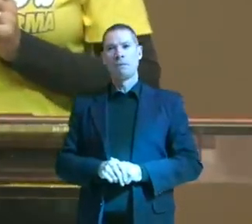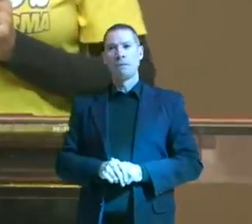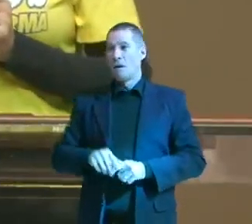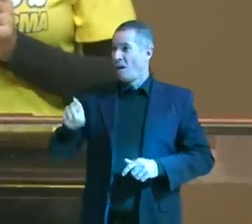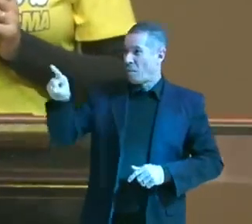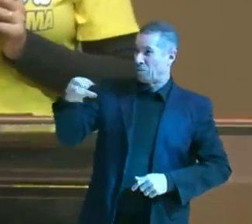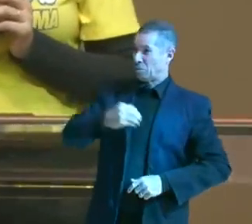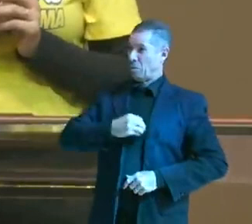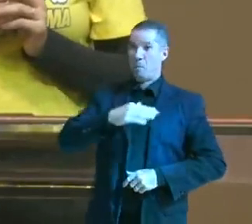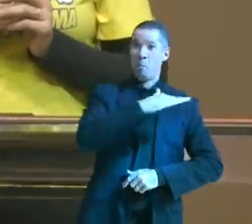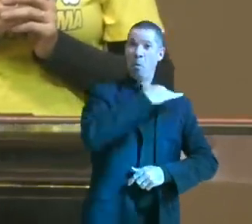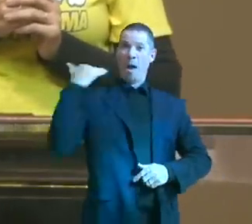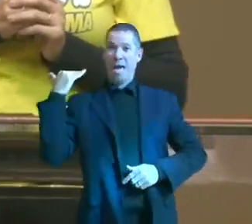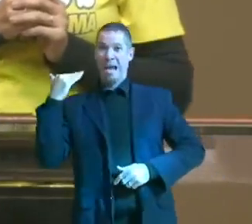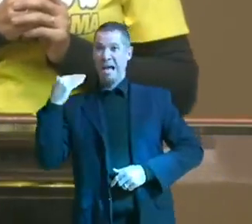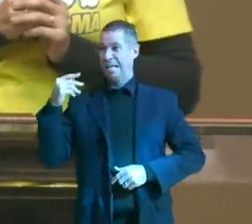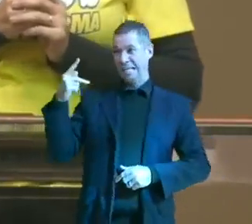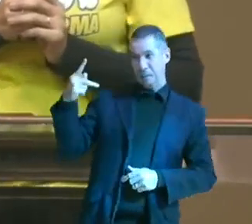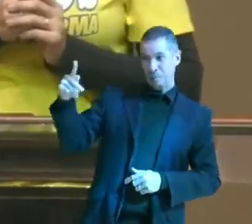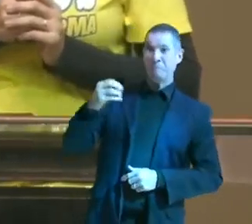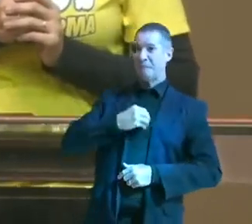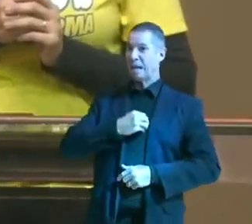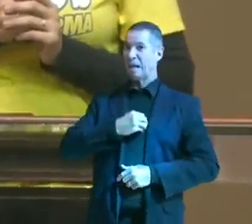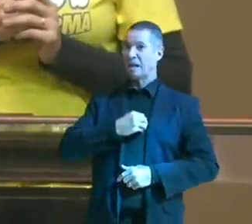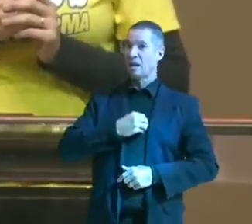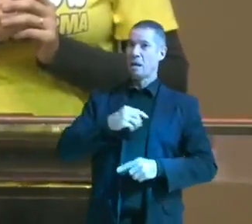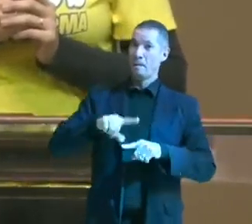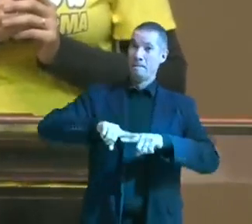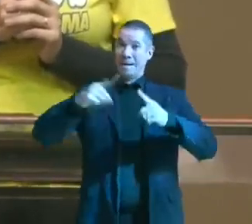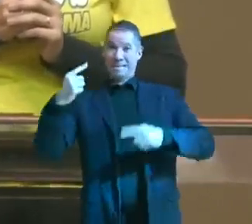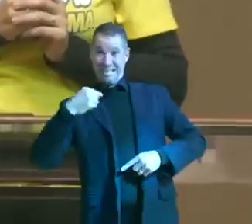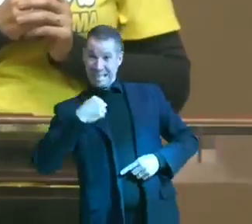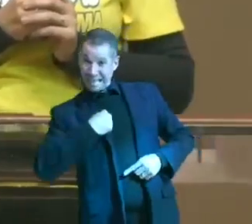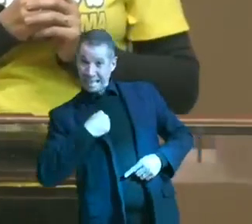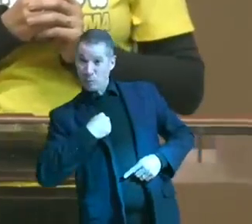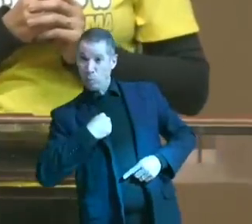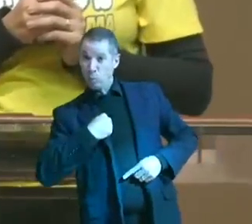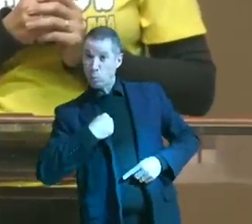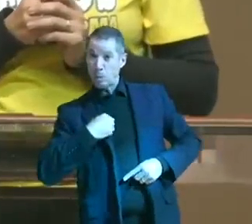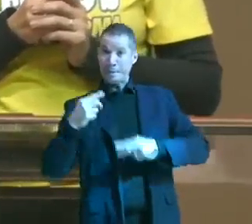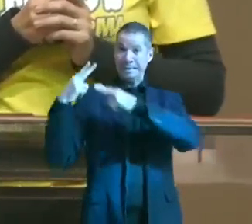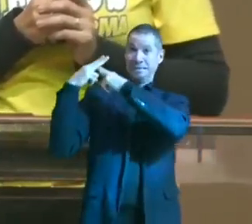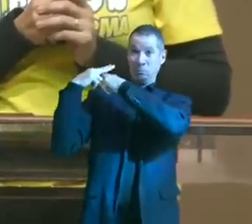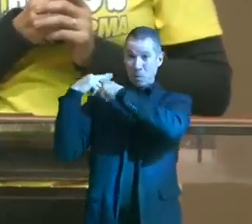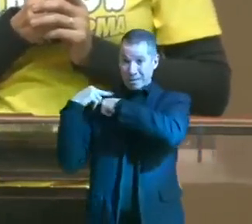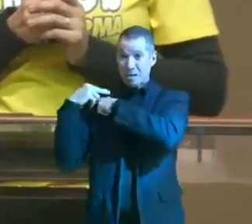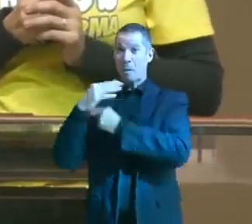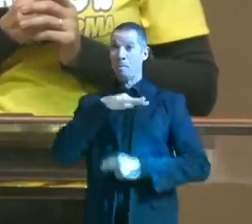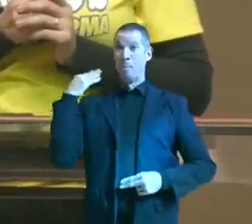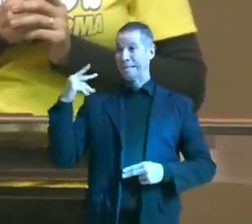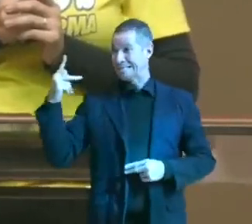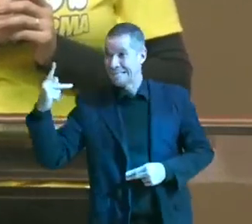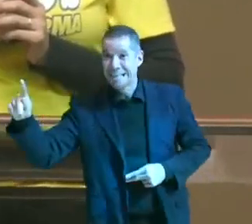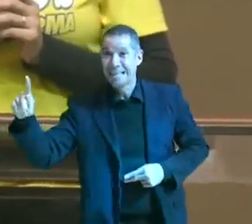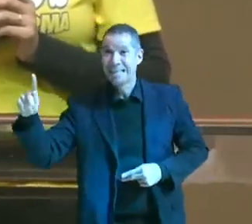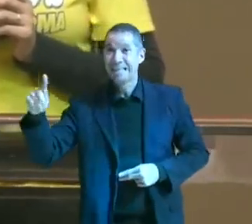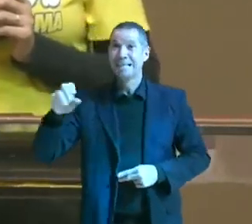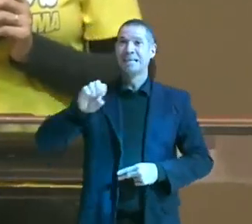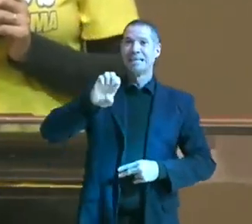aquele ímpio morrerá por sua iniquidade, mas eu considerarei você responsável pela morte dele.